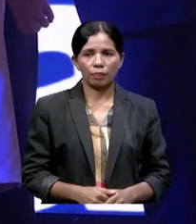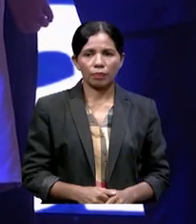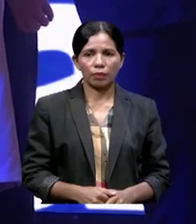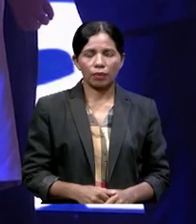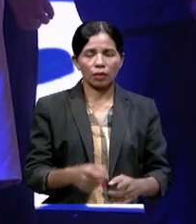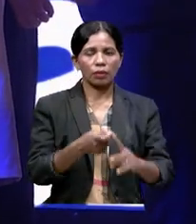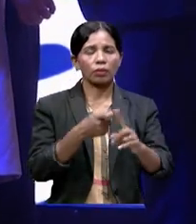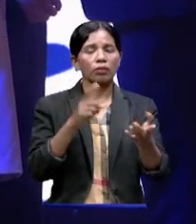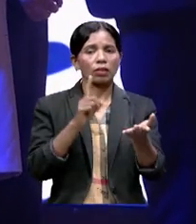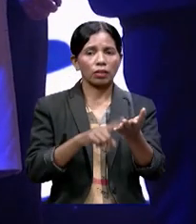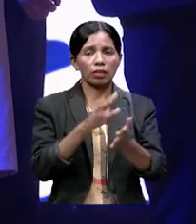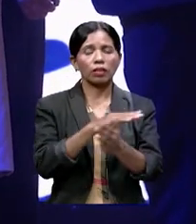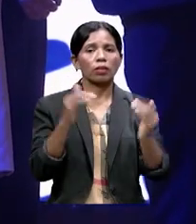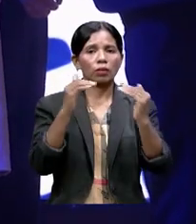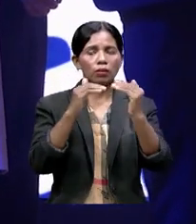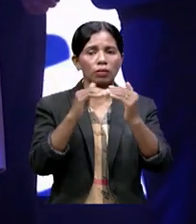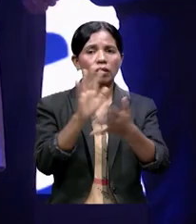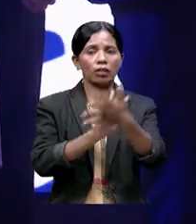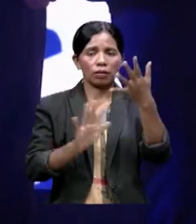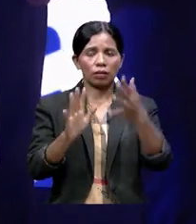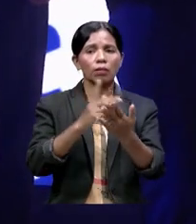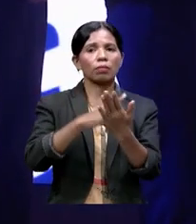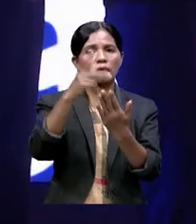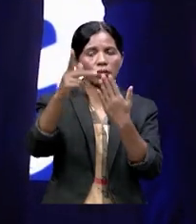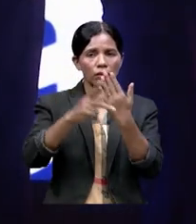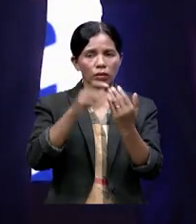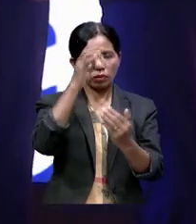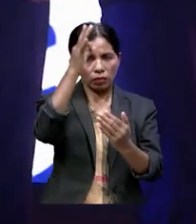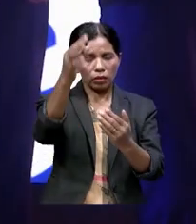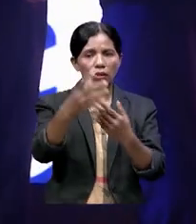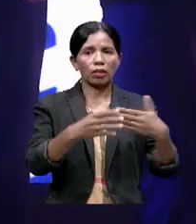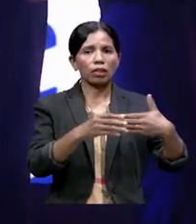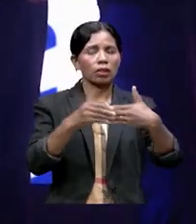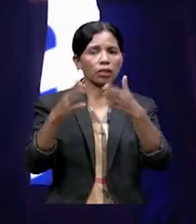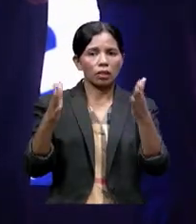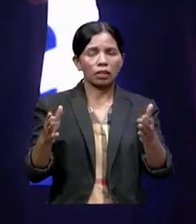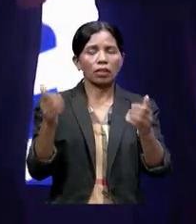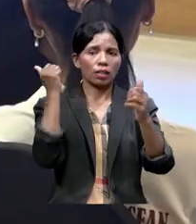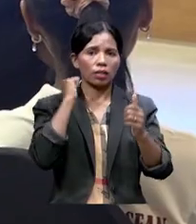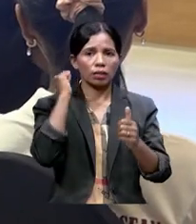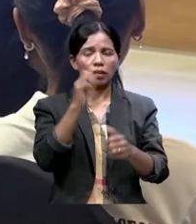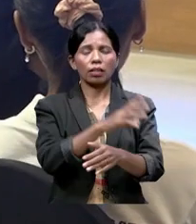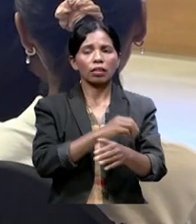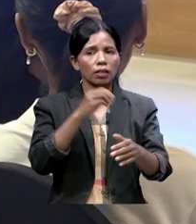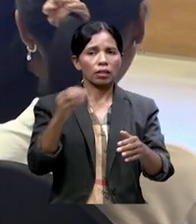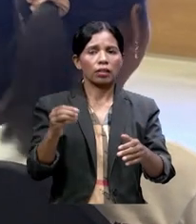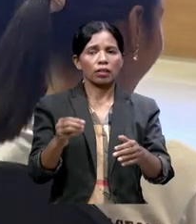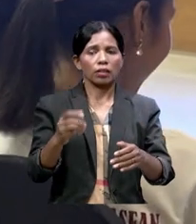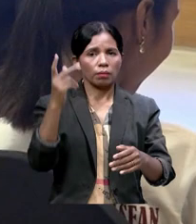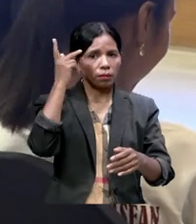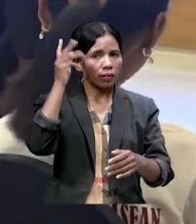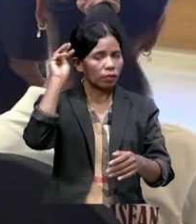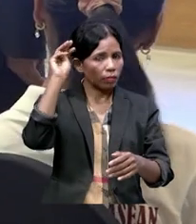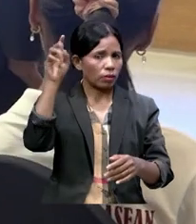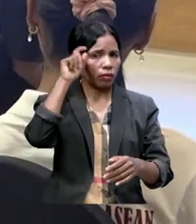Lihusi discurso em âmbito cerimônia lançamento do programa Futuro Líder ASEAN e a sala multiusos terça, né? Primeiro-ministro